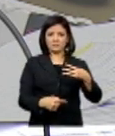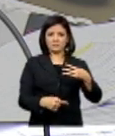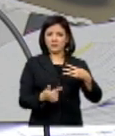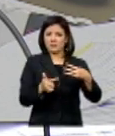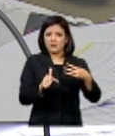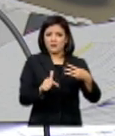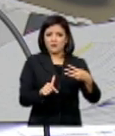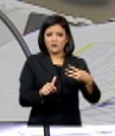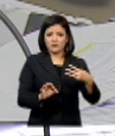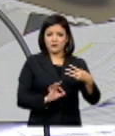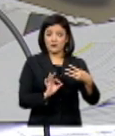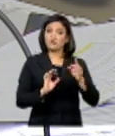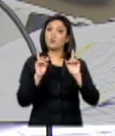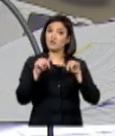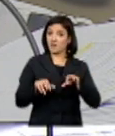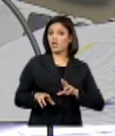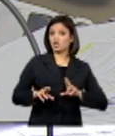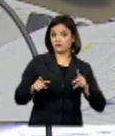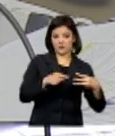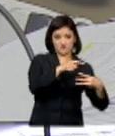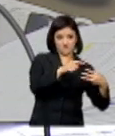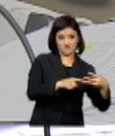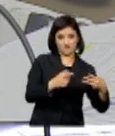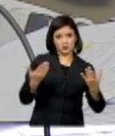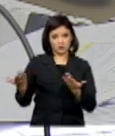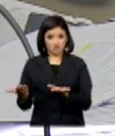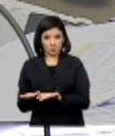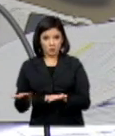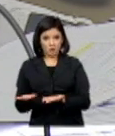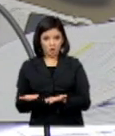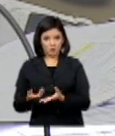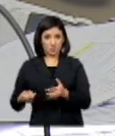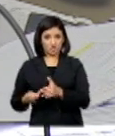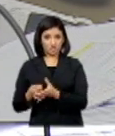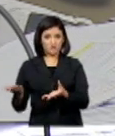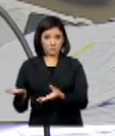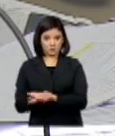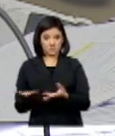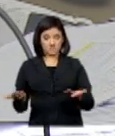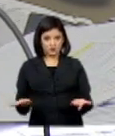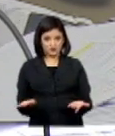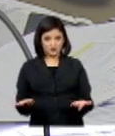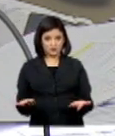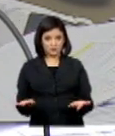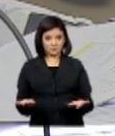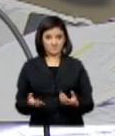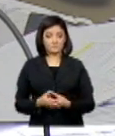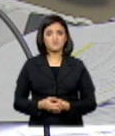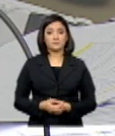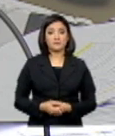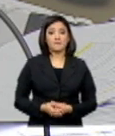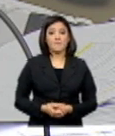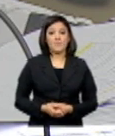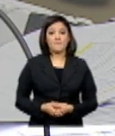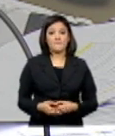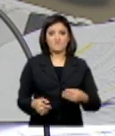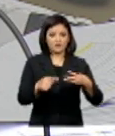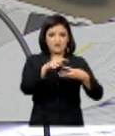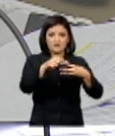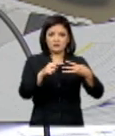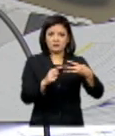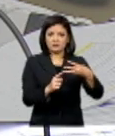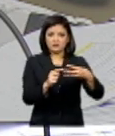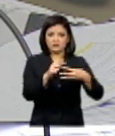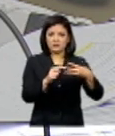essa distinção desses três precedentes em relação ao caso que ora julgamos em nenhum desses três